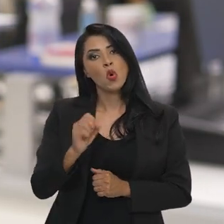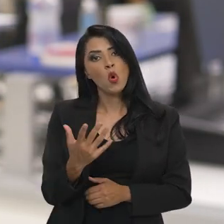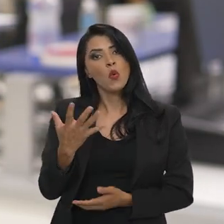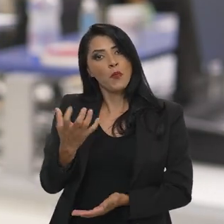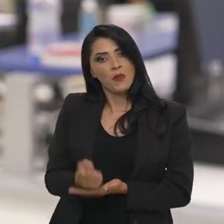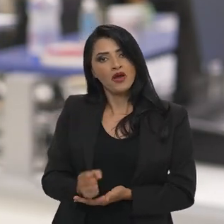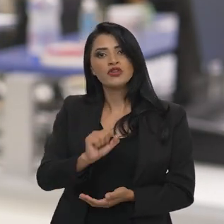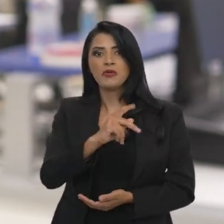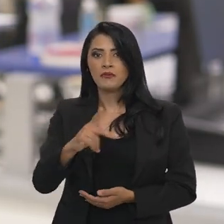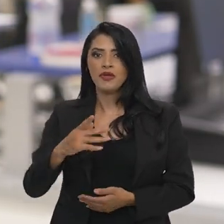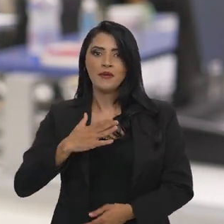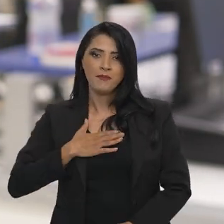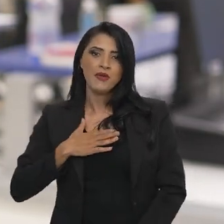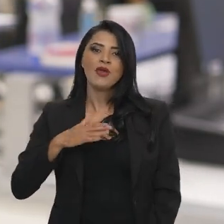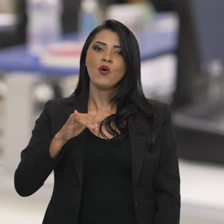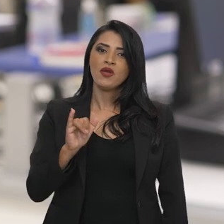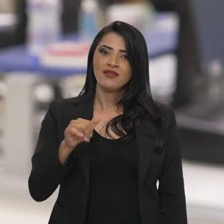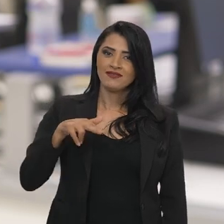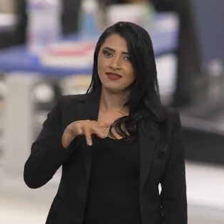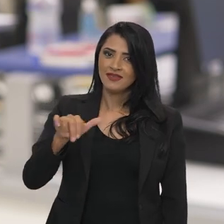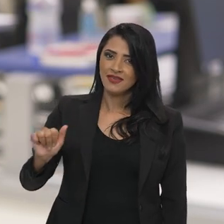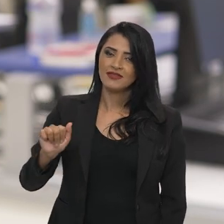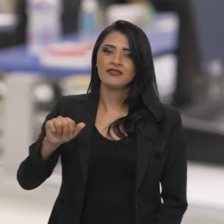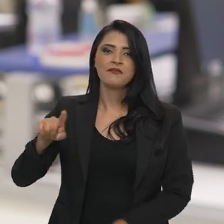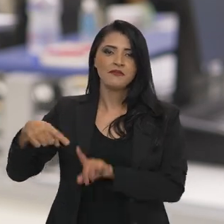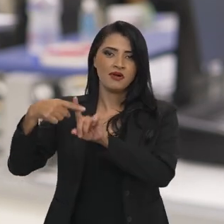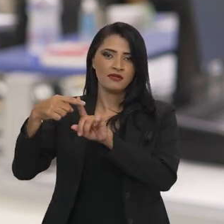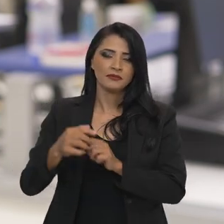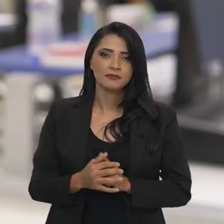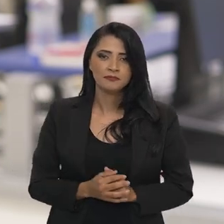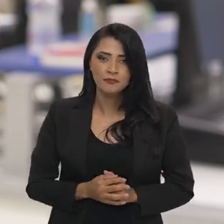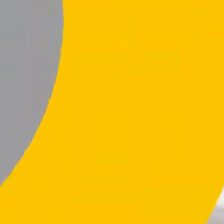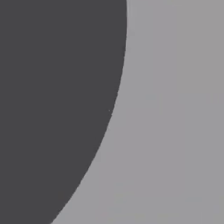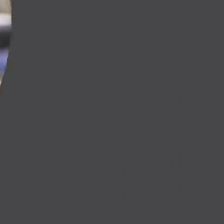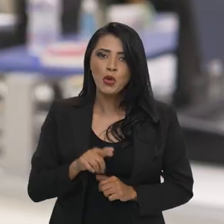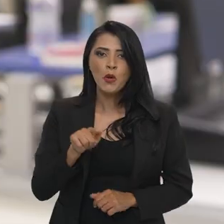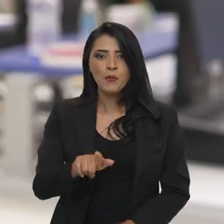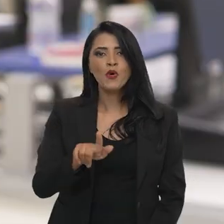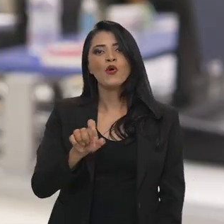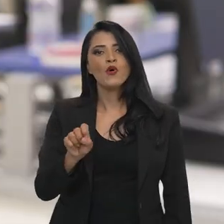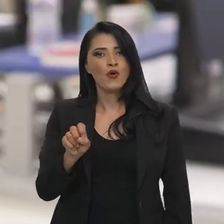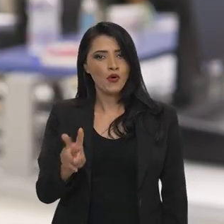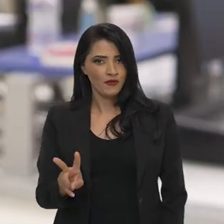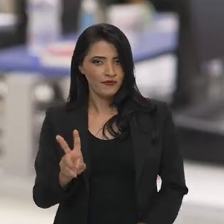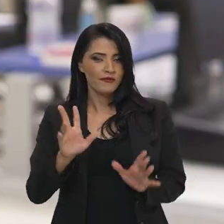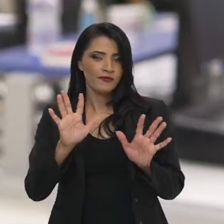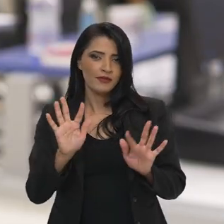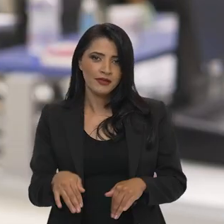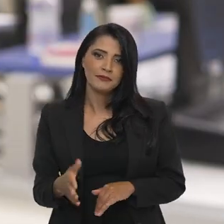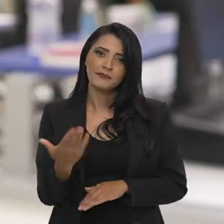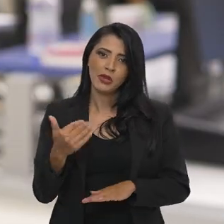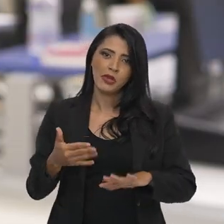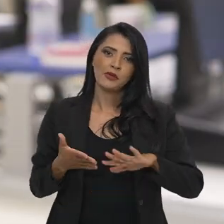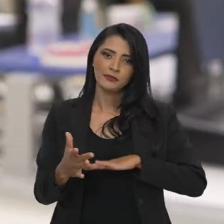gov.br/INSS ou baixe o aplicativo Meu INSS+. E o Ponto Gov de hoje